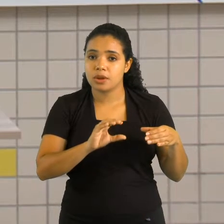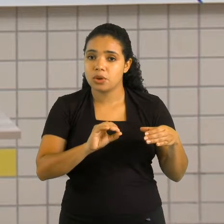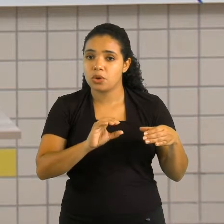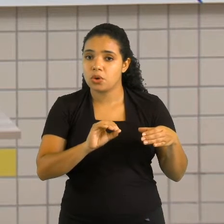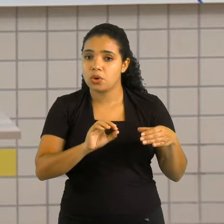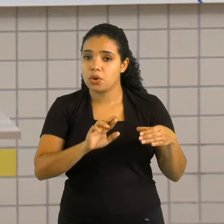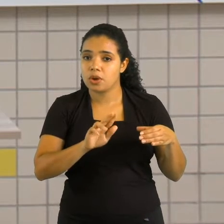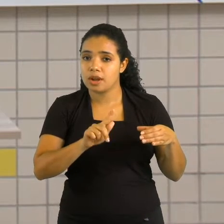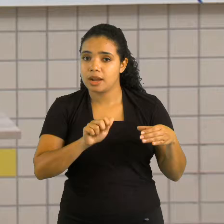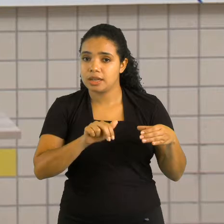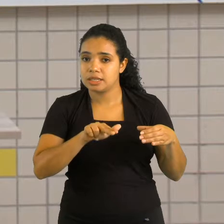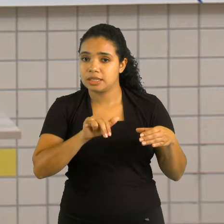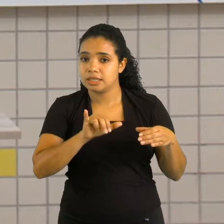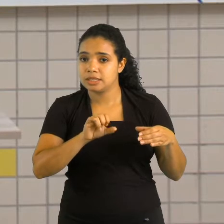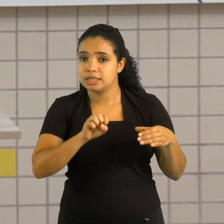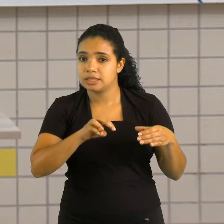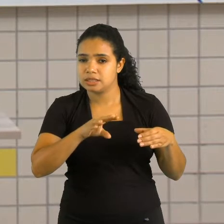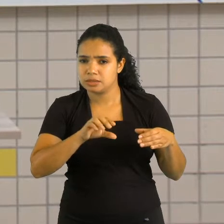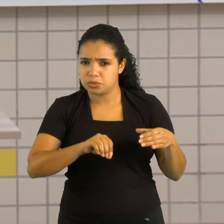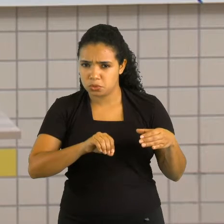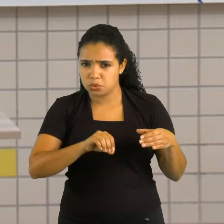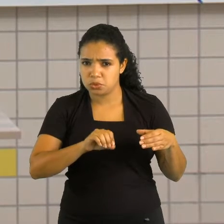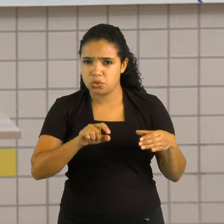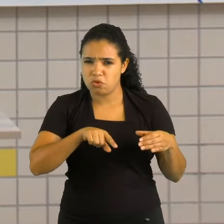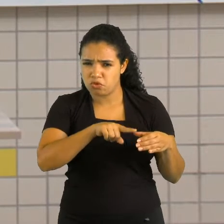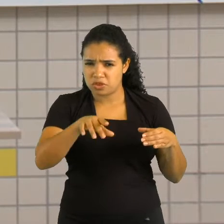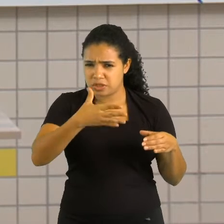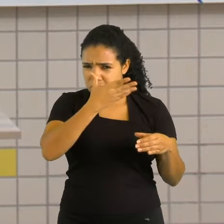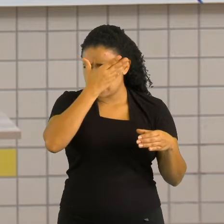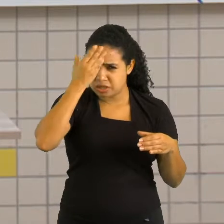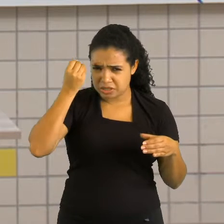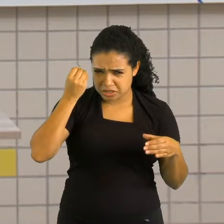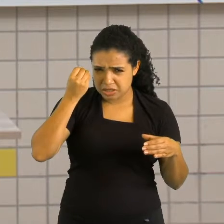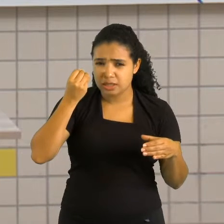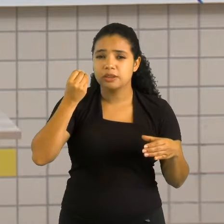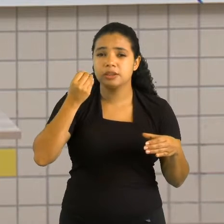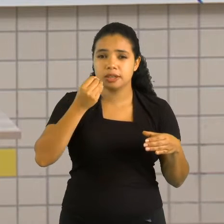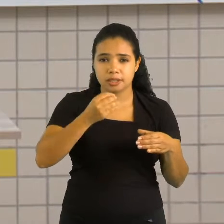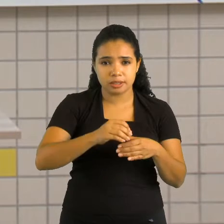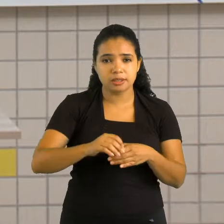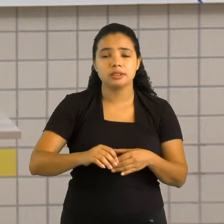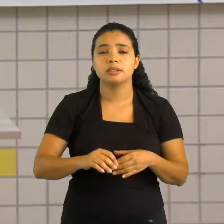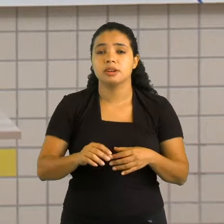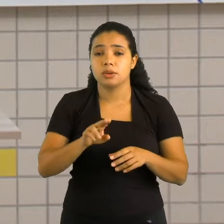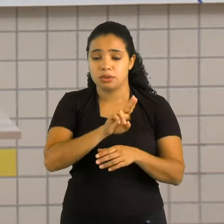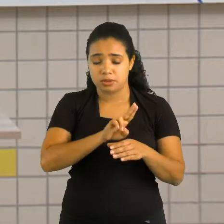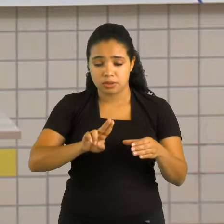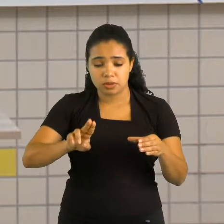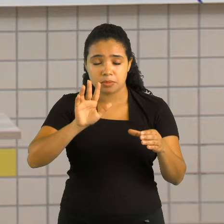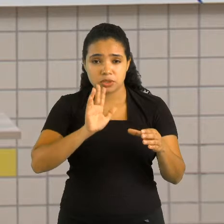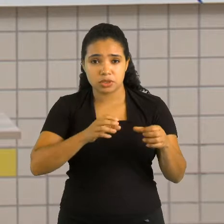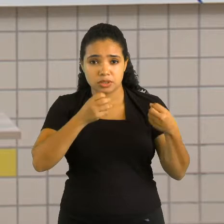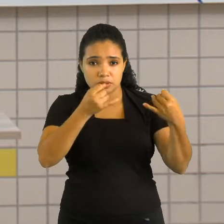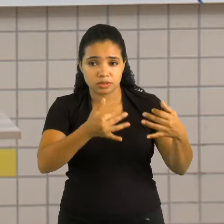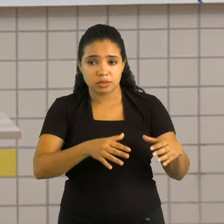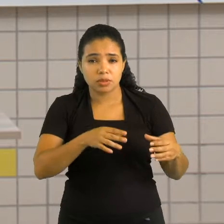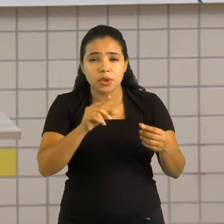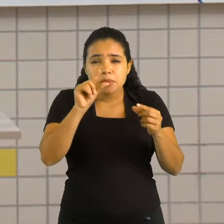Já esqueceram? Respondam. Micro-organismo, o nome já diz, né? São coisas